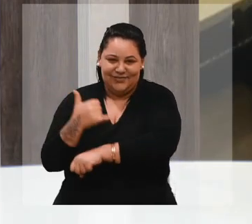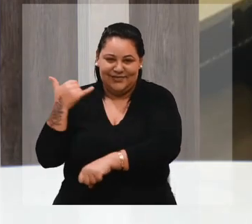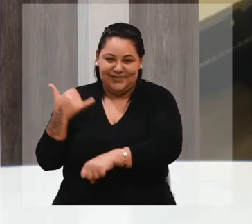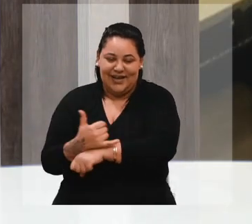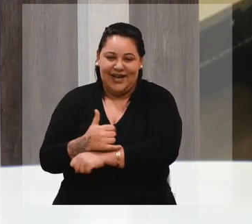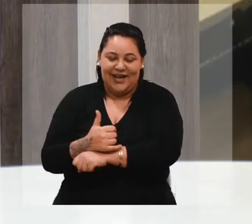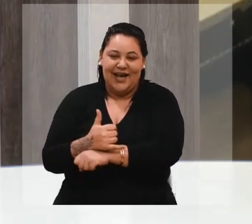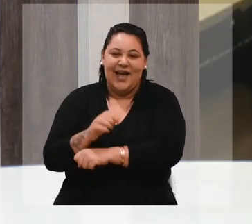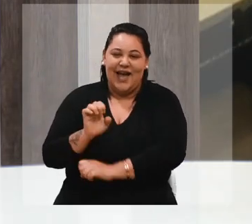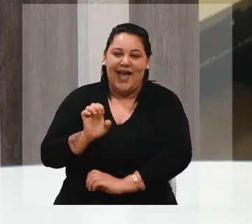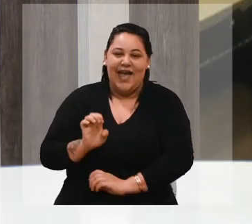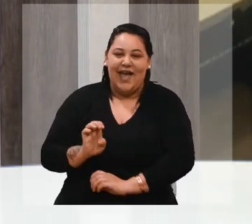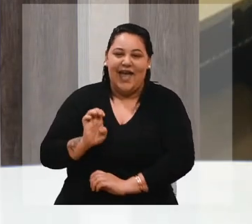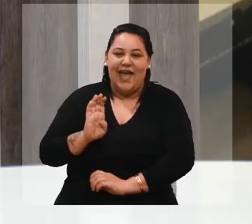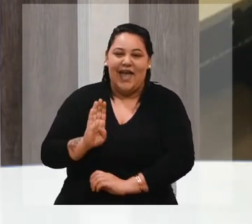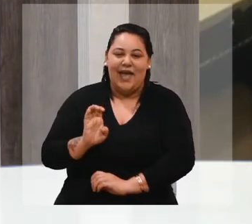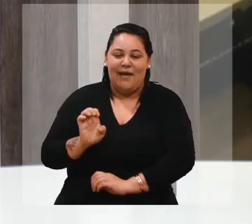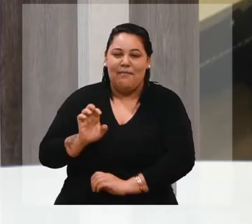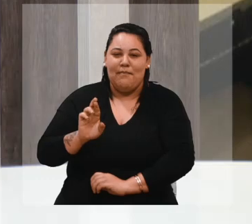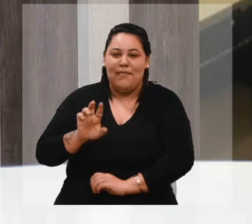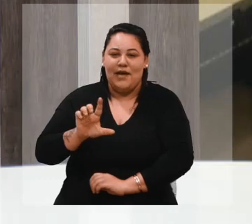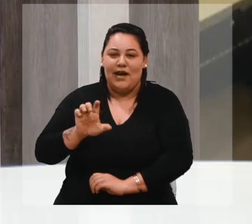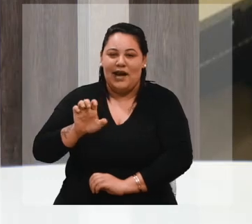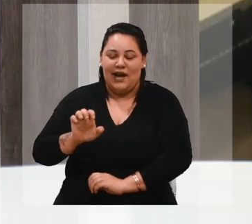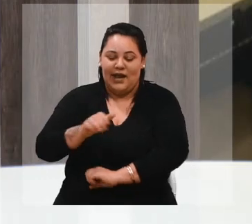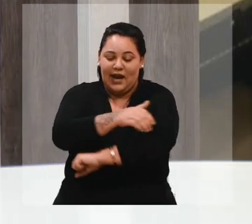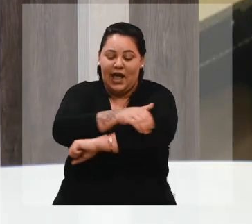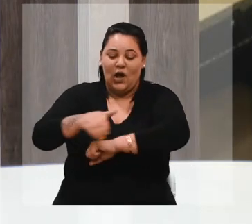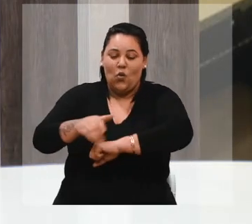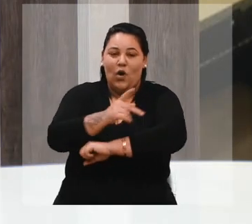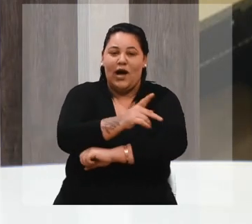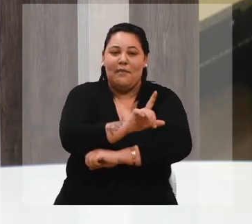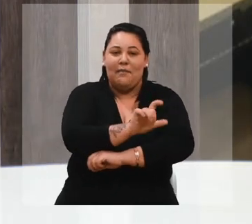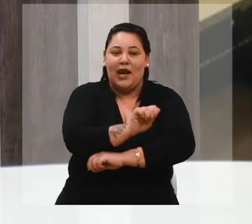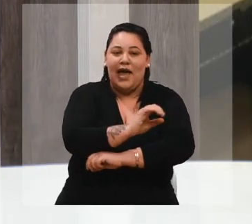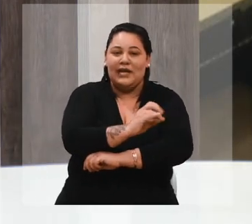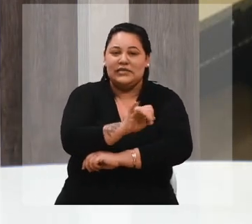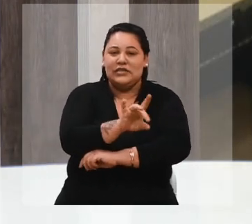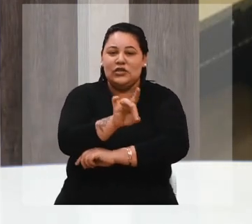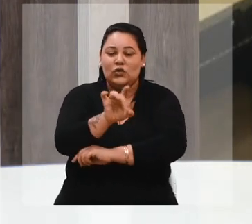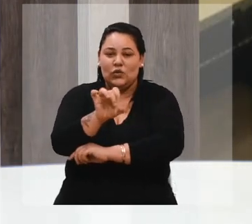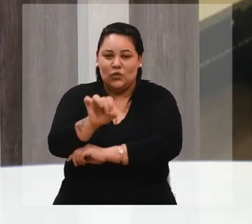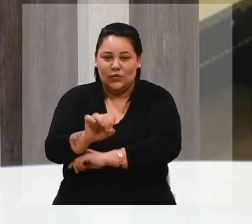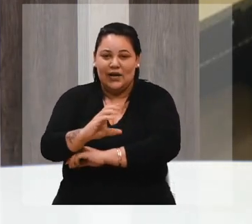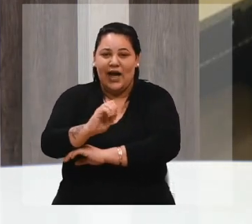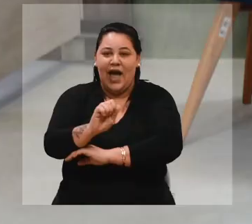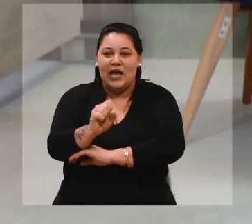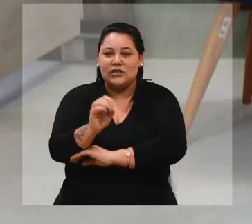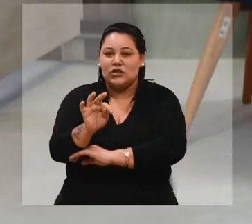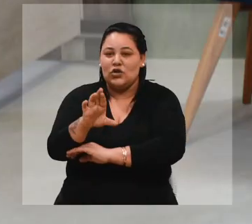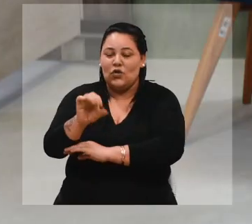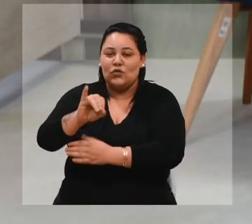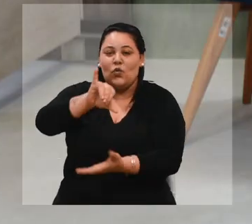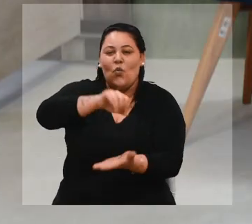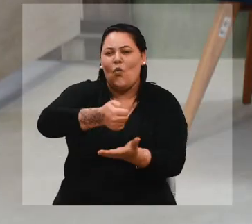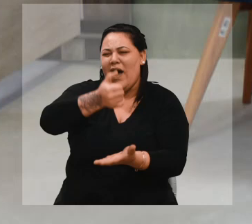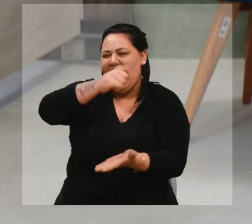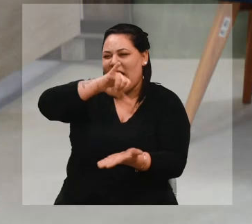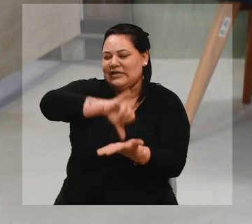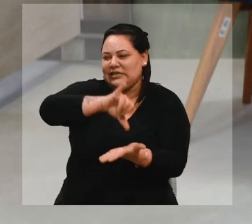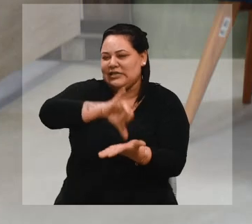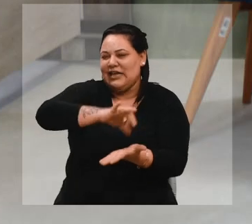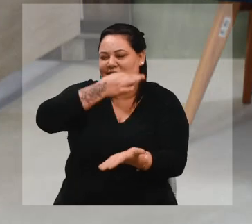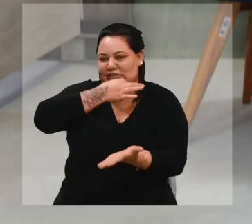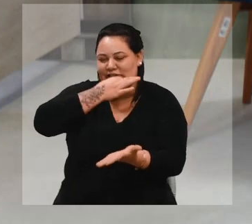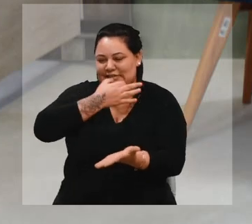Fábrica 2, junto lá a Plácido de Castro, no coração do centro de Caxias do Sul. O senhor quer um mercado público